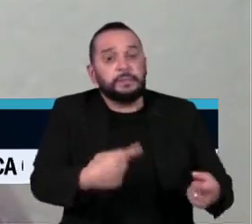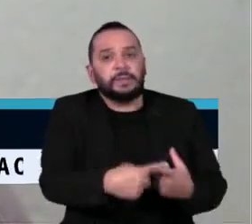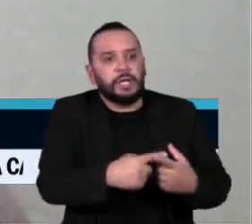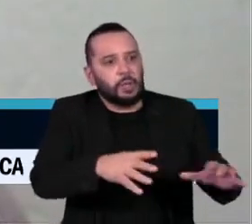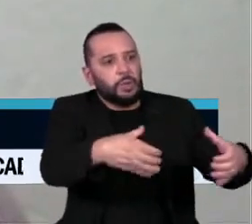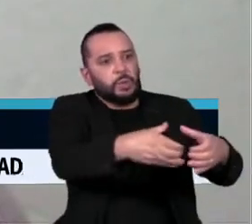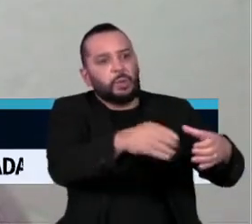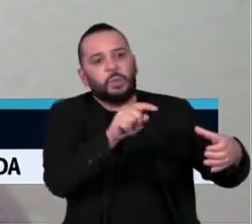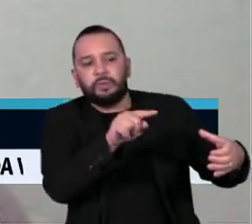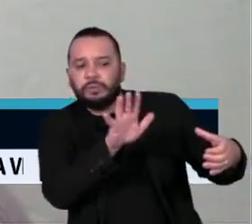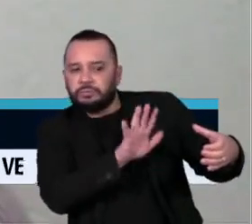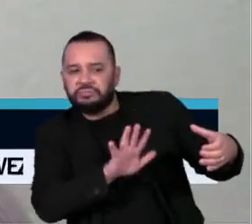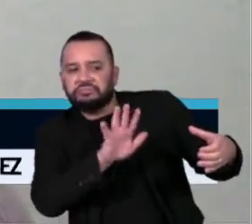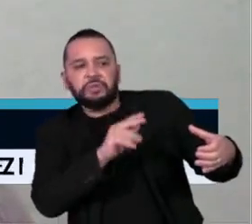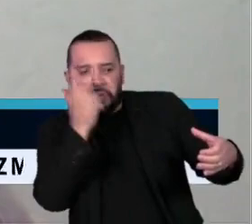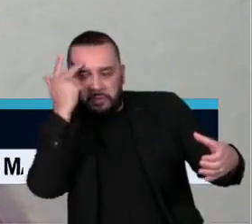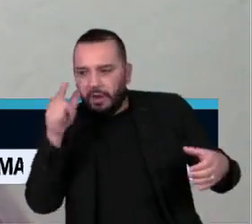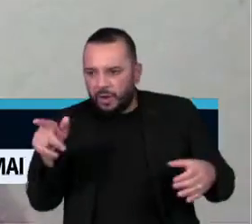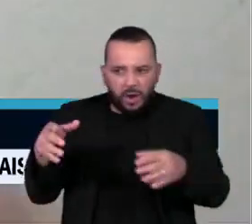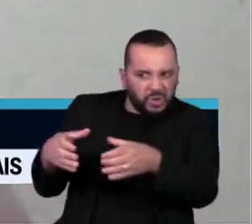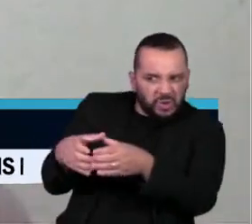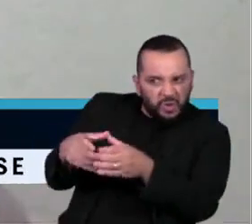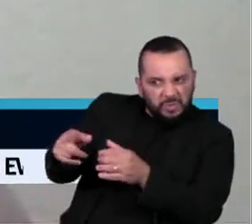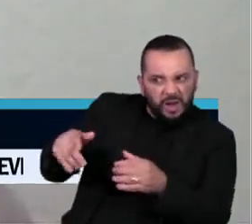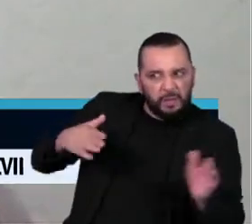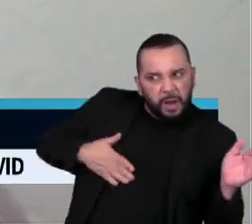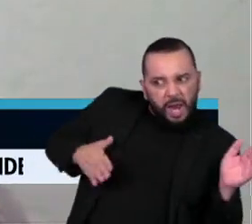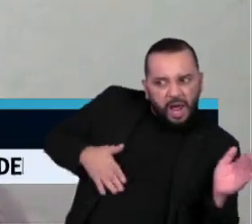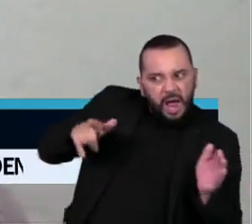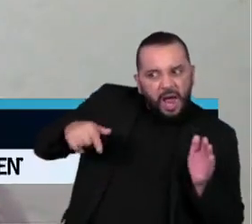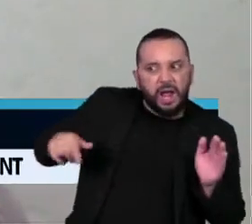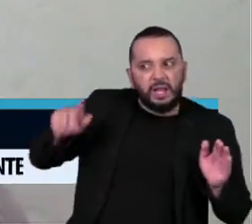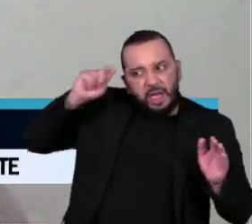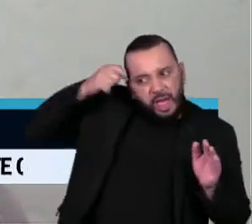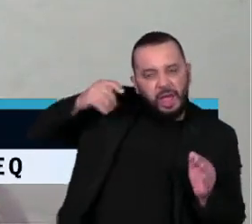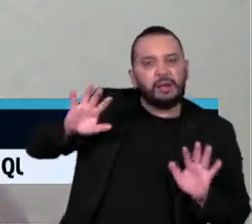verdade, digamos, justamente causar, levar maior violência quando não é necessário.